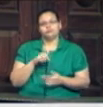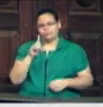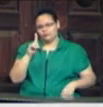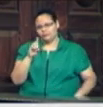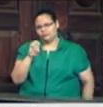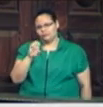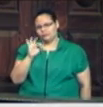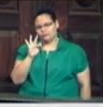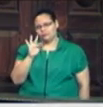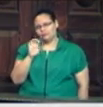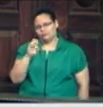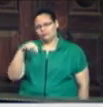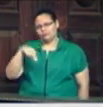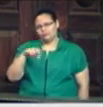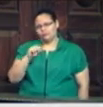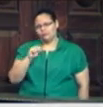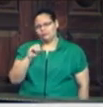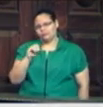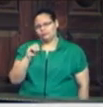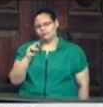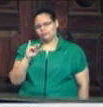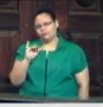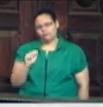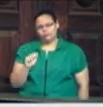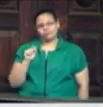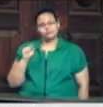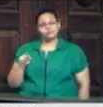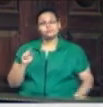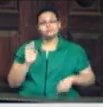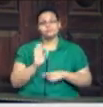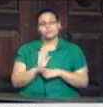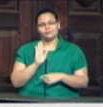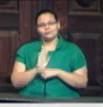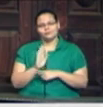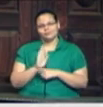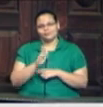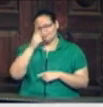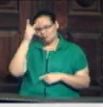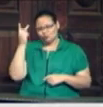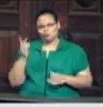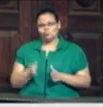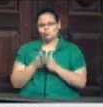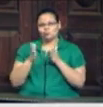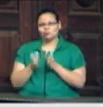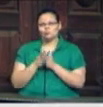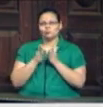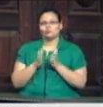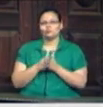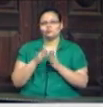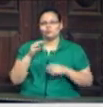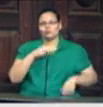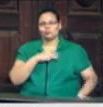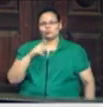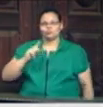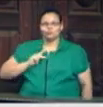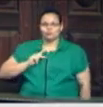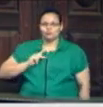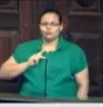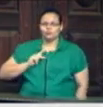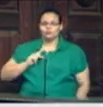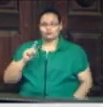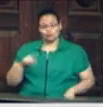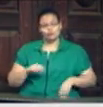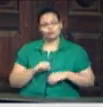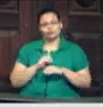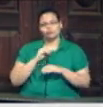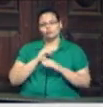Defensoria Pública, que defende os desvalidos, e o Ministério Público, que é o fiscal da lei, que encaminha